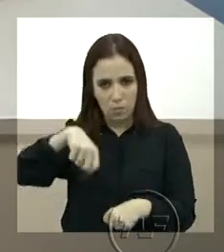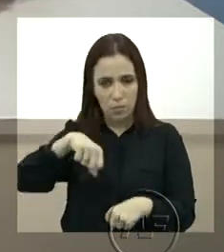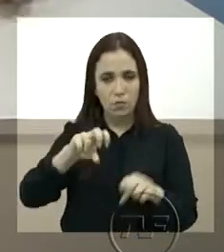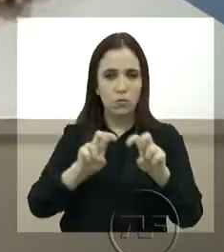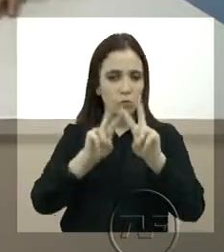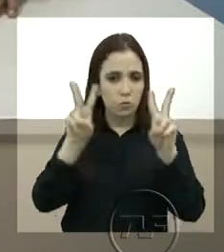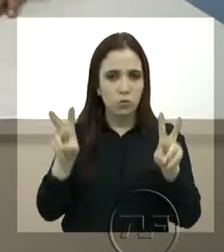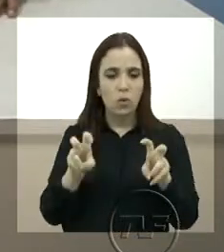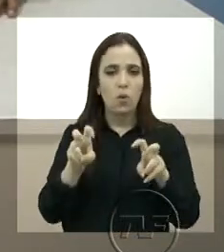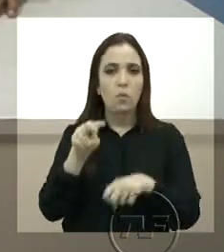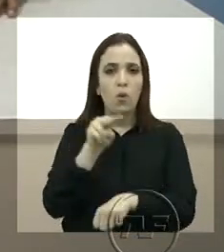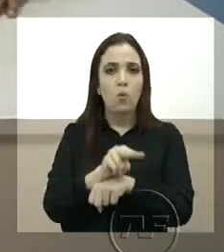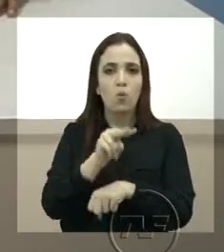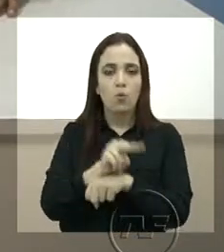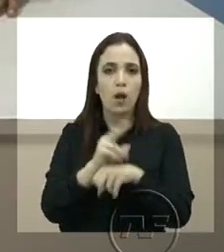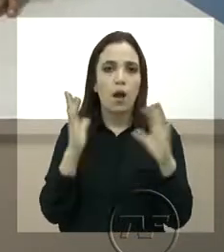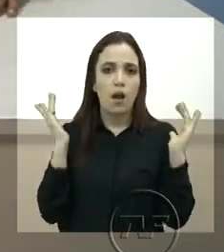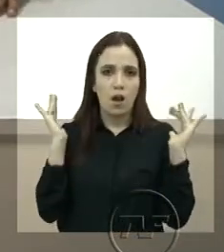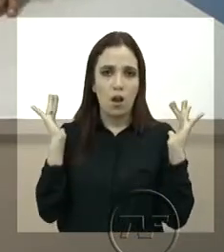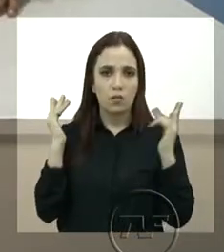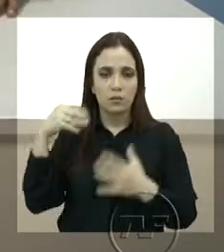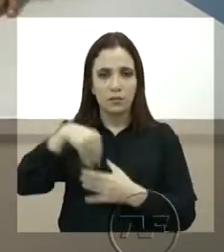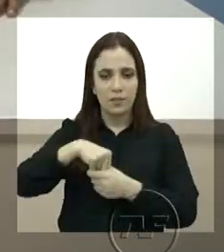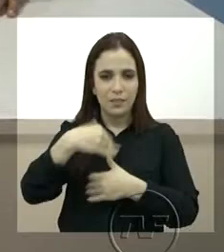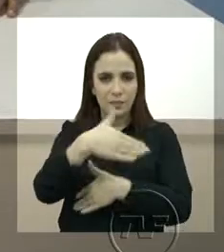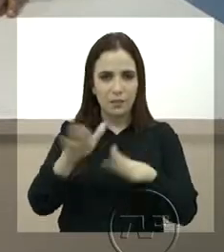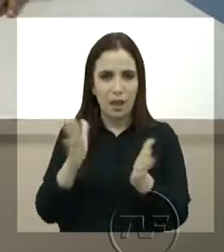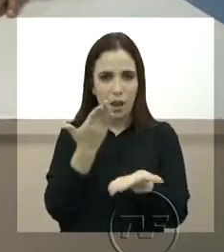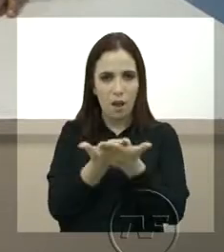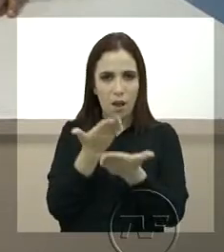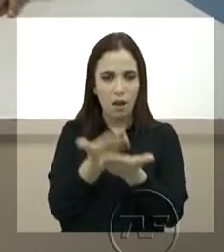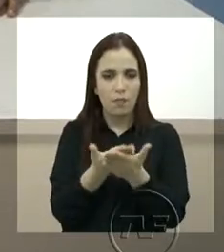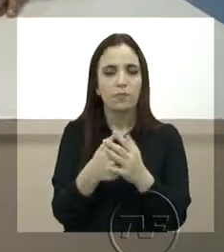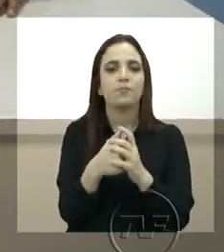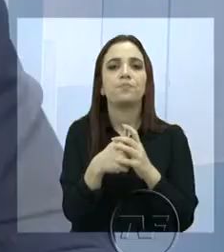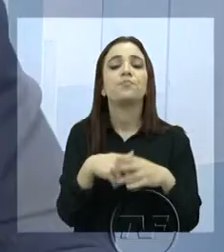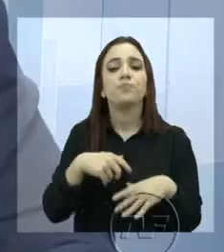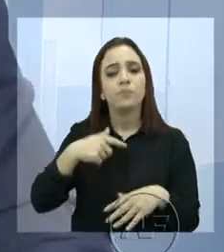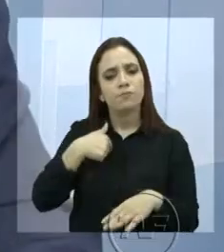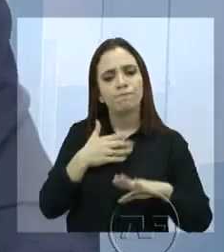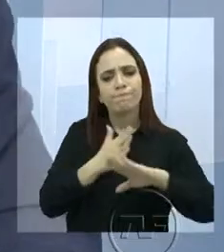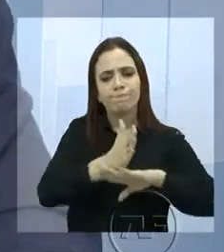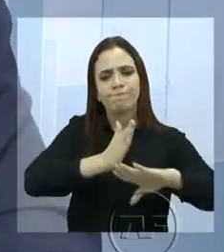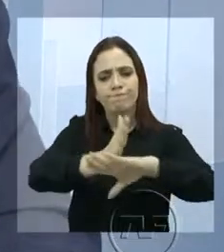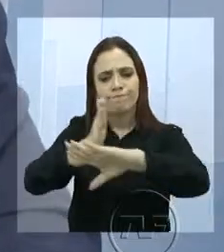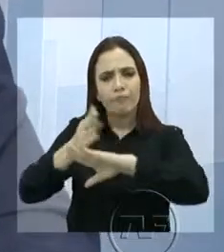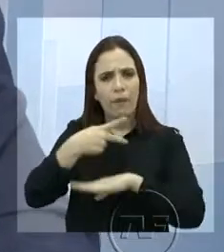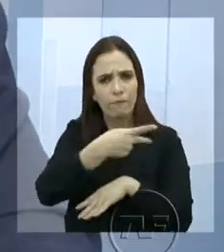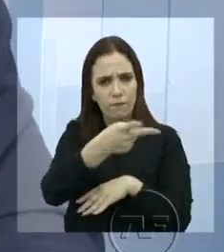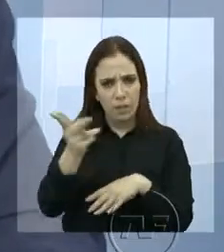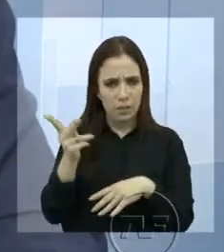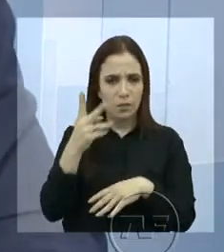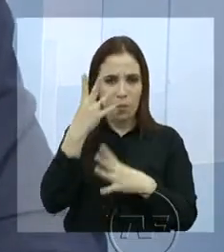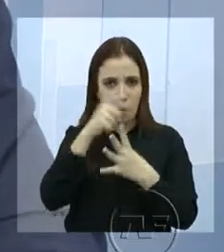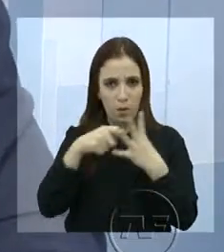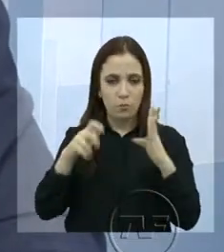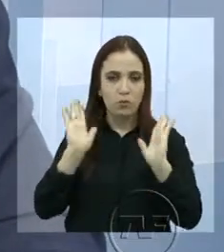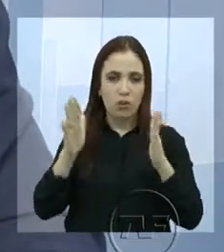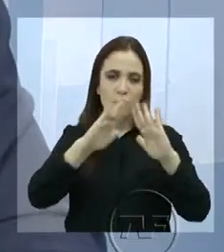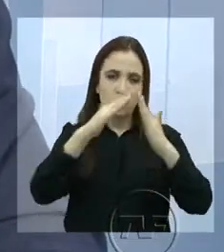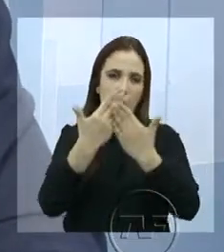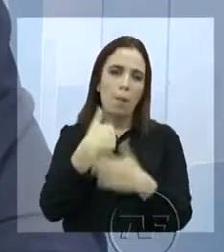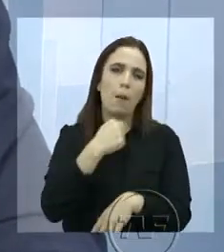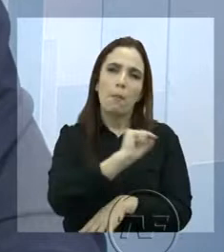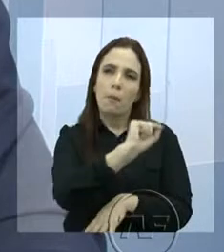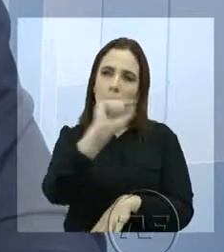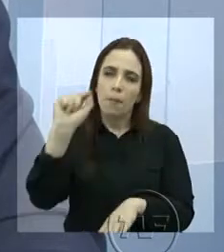trata do cuidador anjo na sala de aula. Nós visitamos muitas escolas já nesses 4 meses. Nós